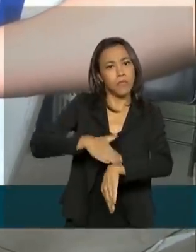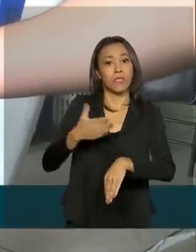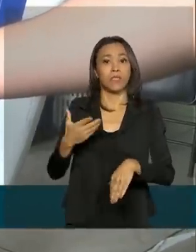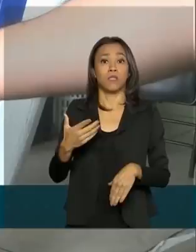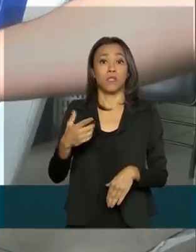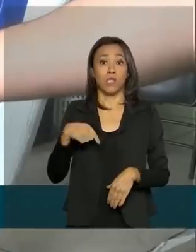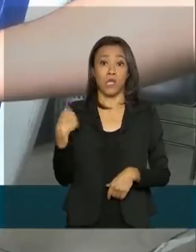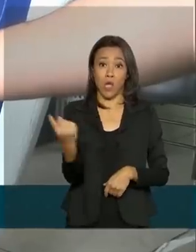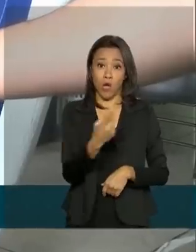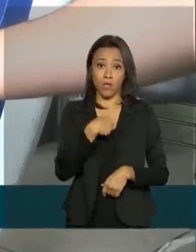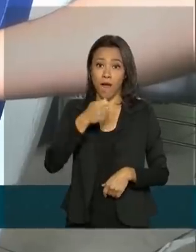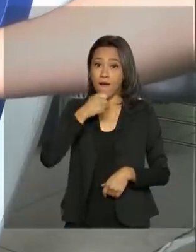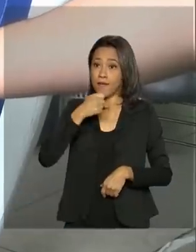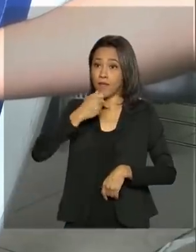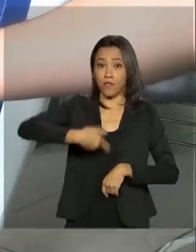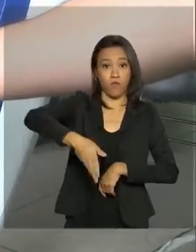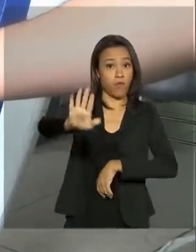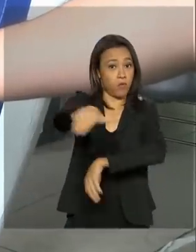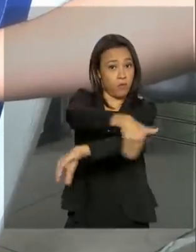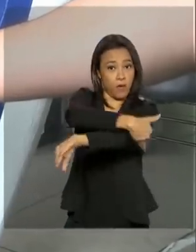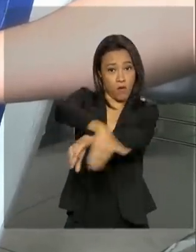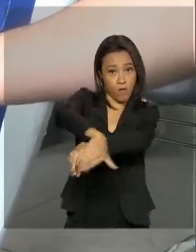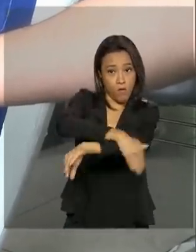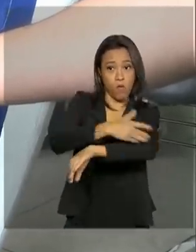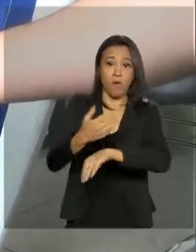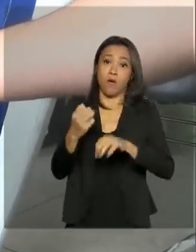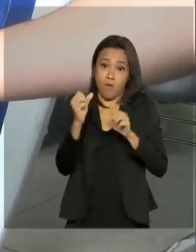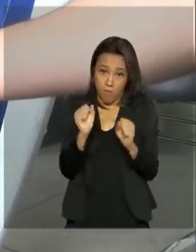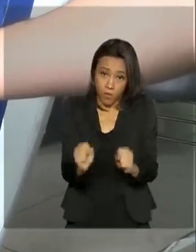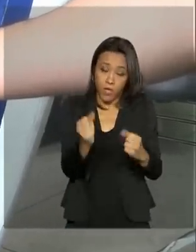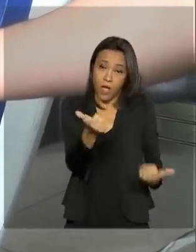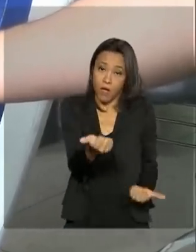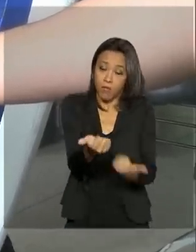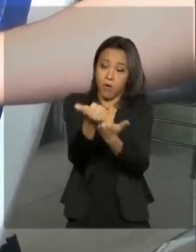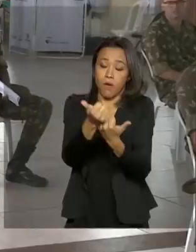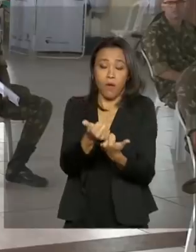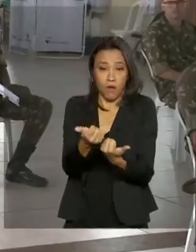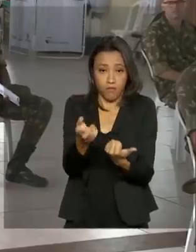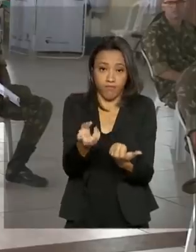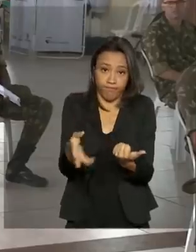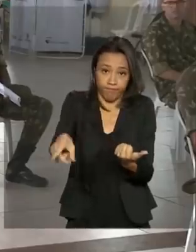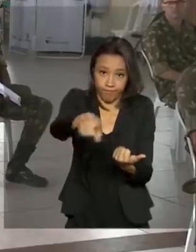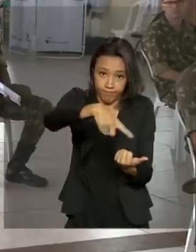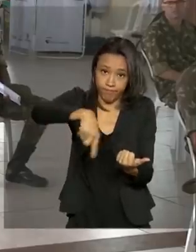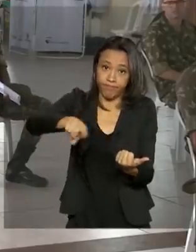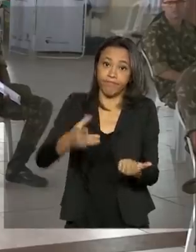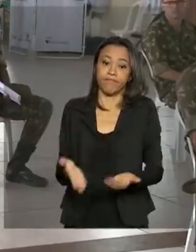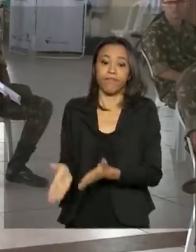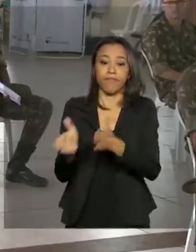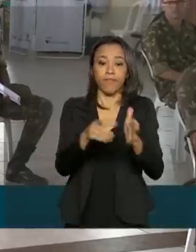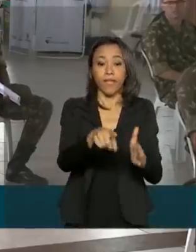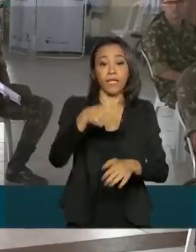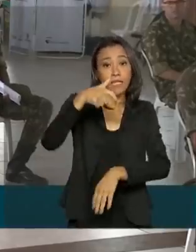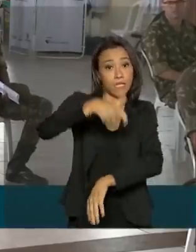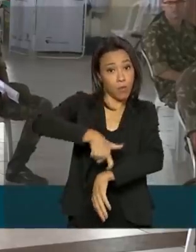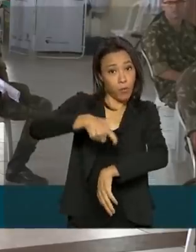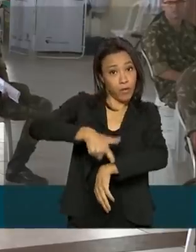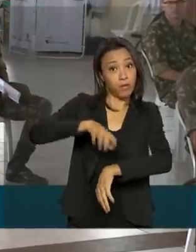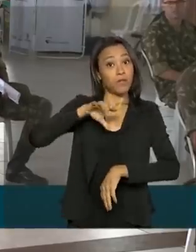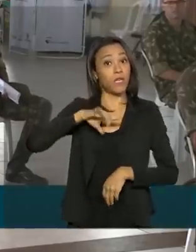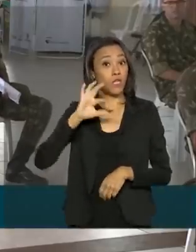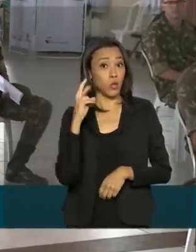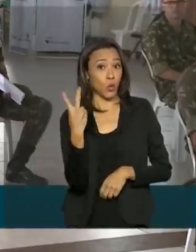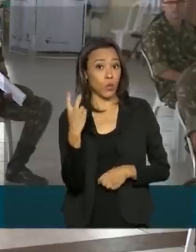gente que não está indo para a rua ainda, poder ajudar de todas e qualquer forma. A doação, nesse momento, tem 2